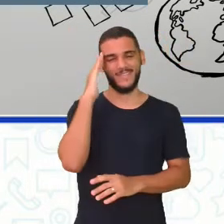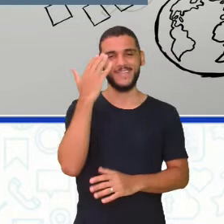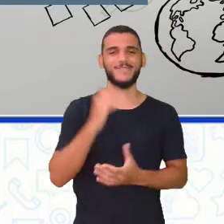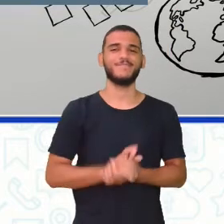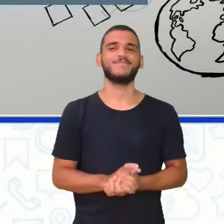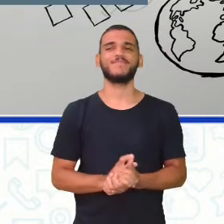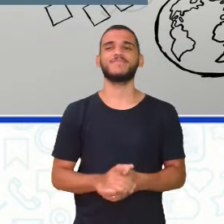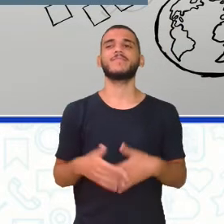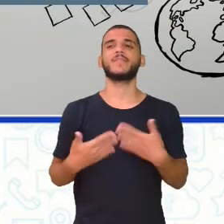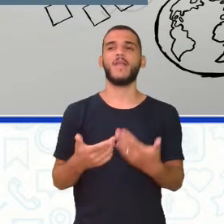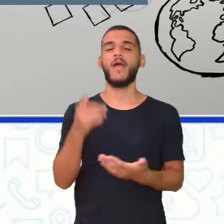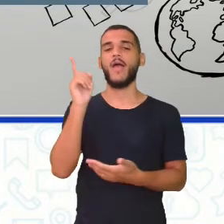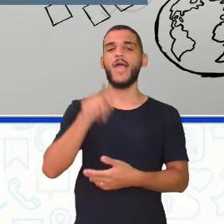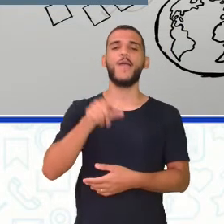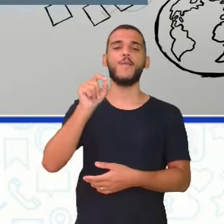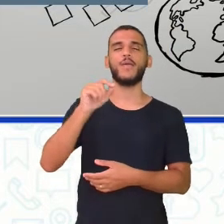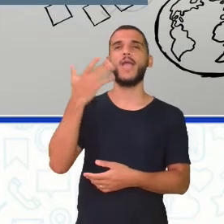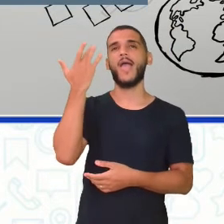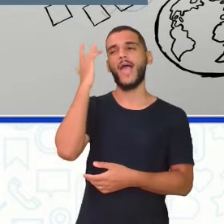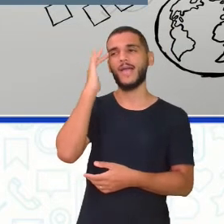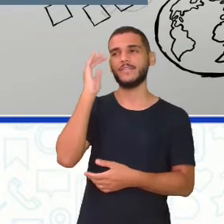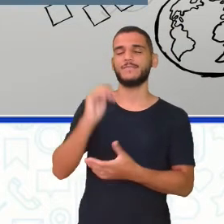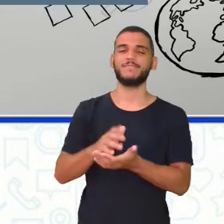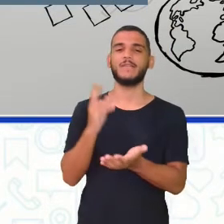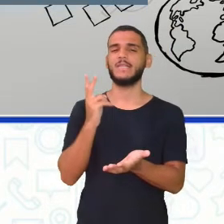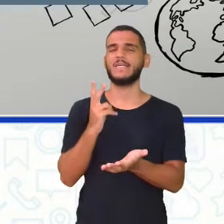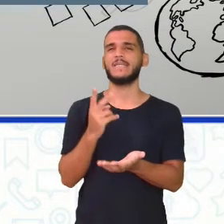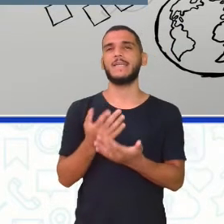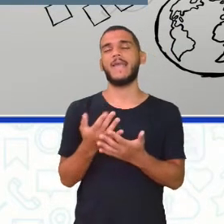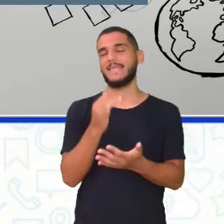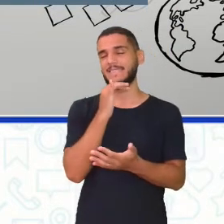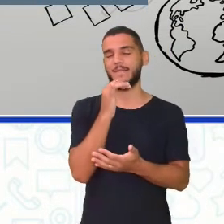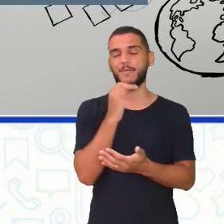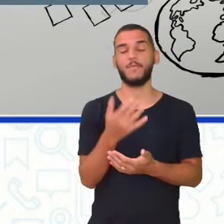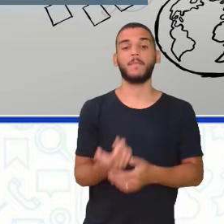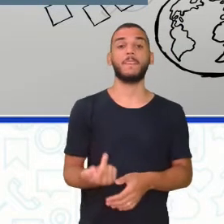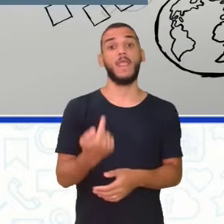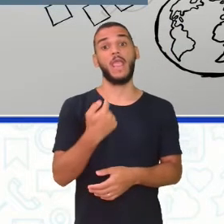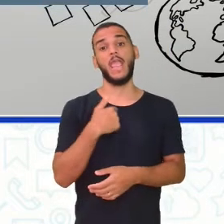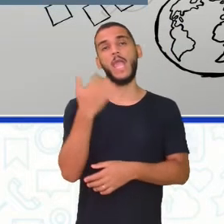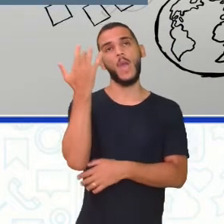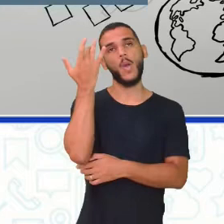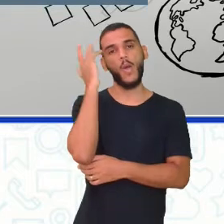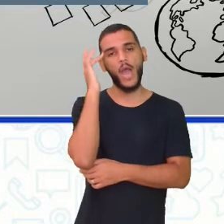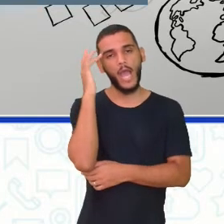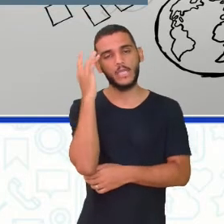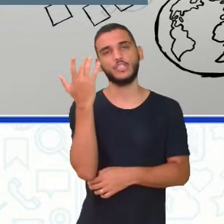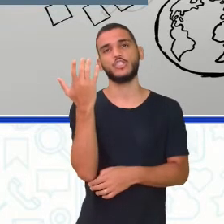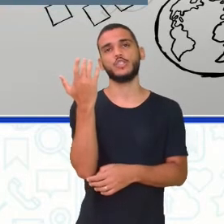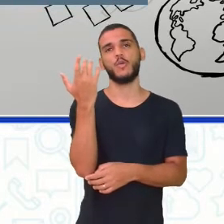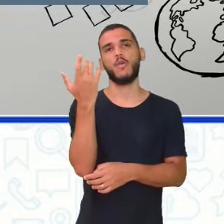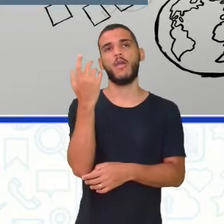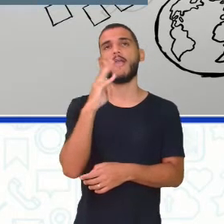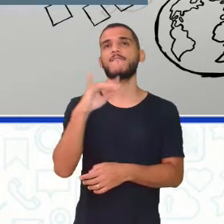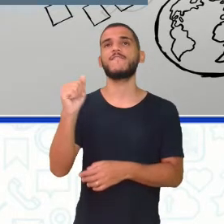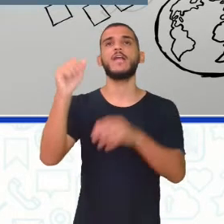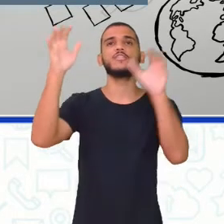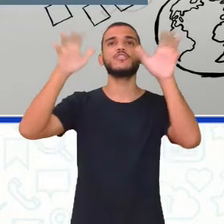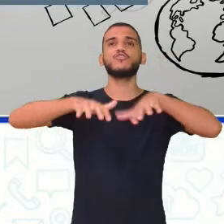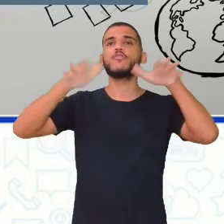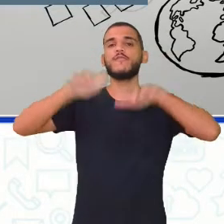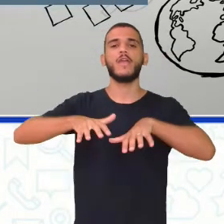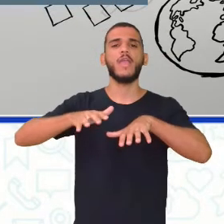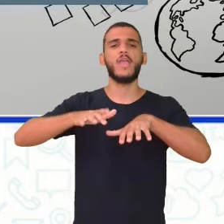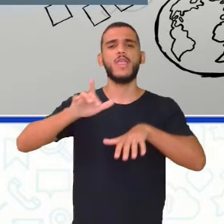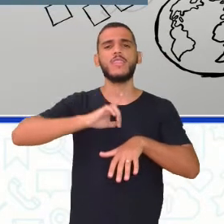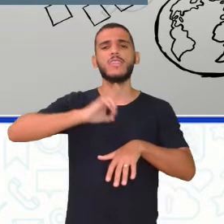É aquilo que a gente acha. Sabe quando a gente começa uma frase assim, eu acho que vai chover. Tenho provas sobre